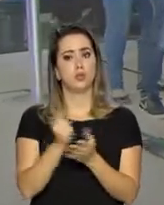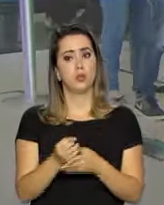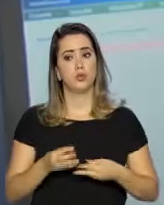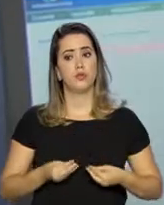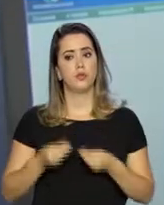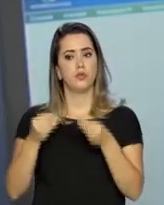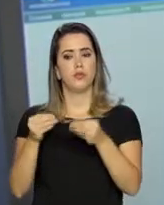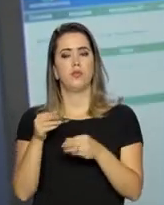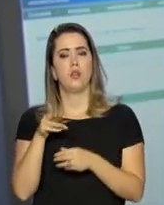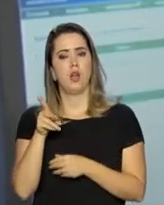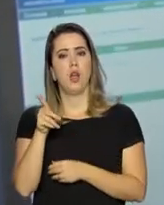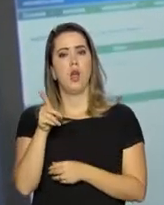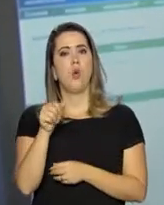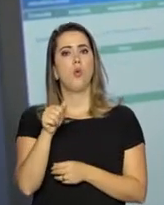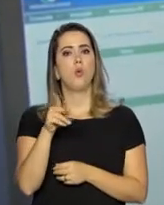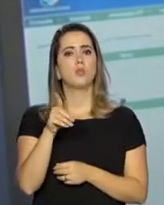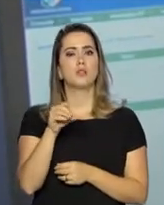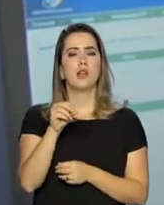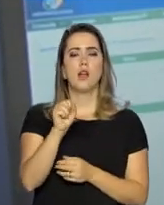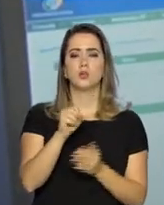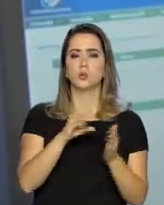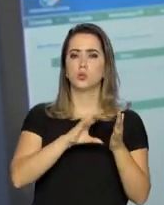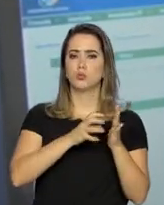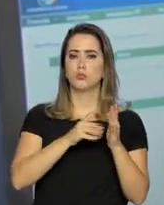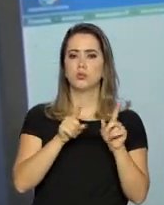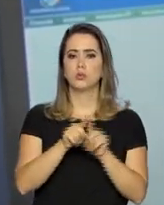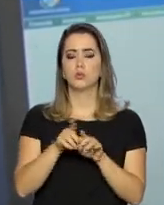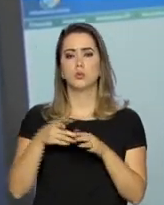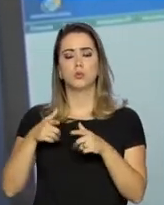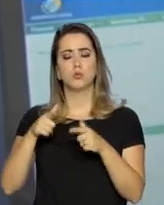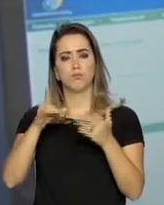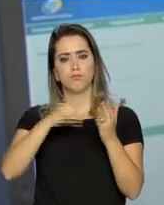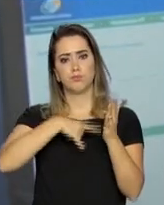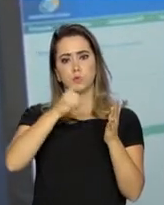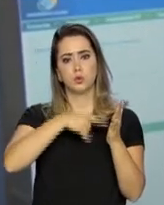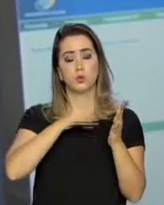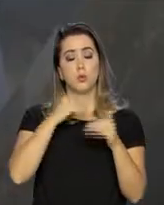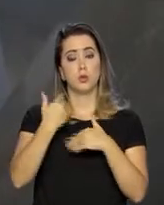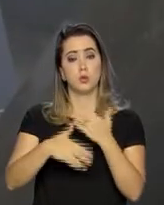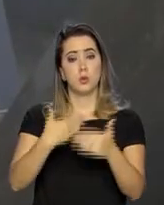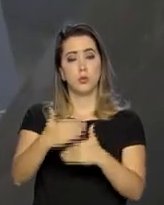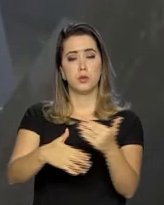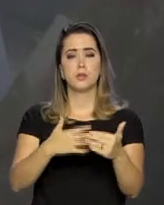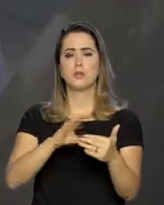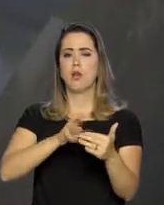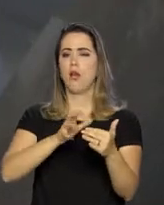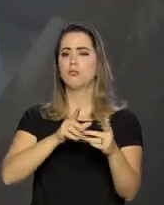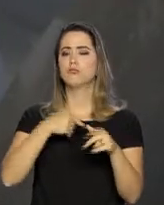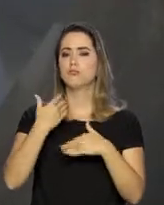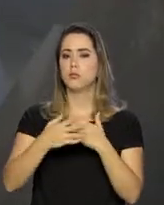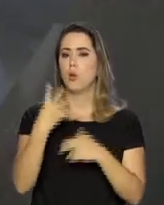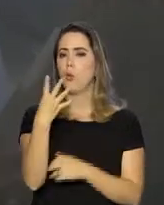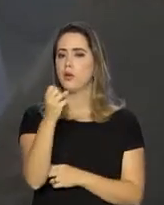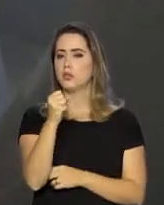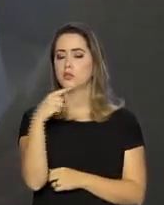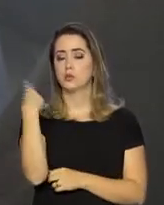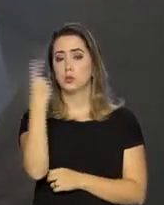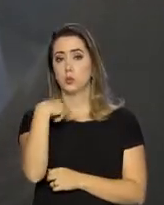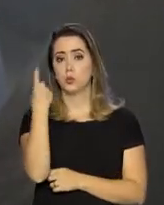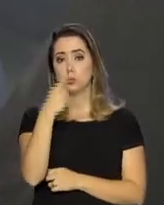os dados para o sistema nacional de informações de registro civil eo processamento deve ser feito em 48 horas